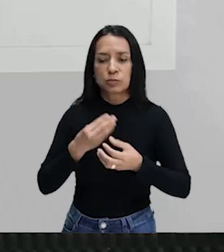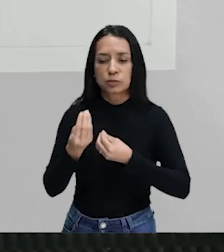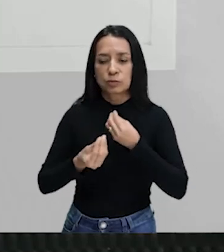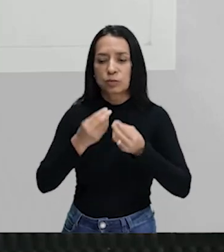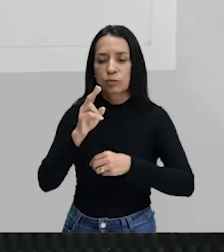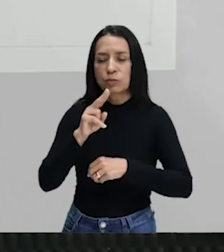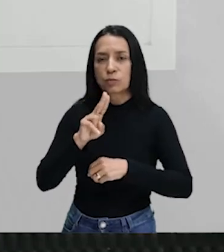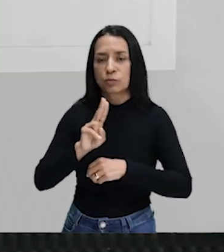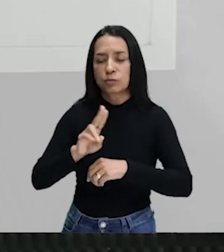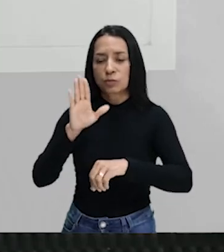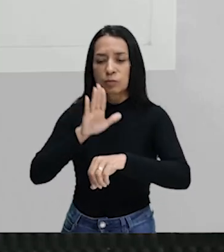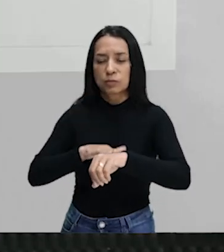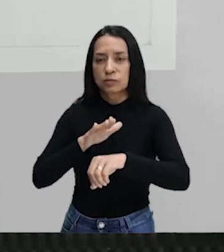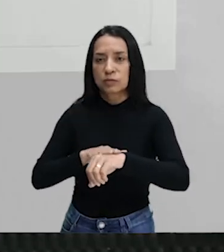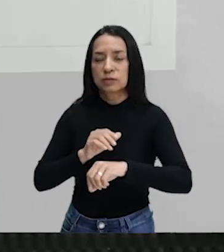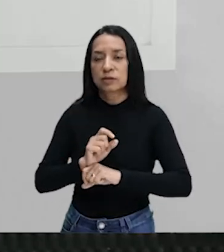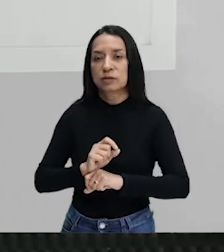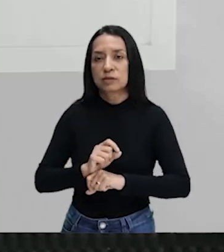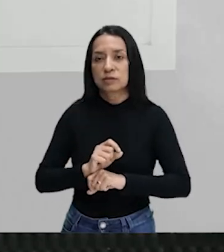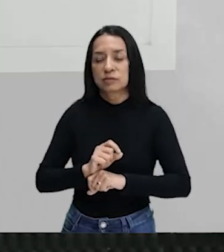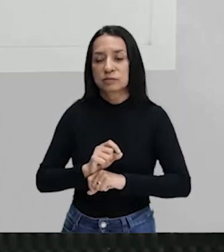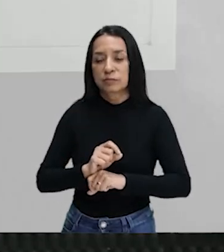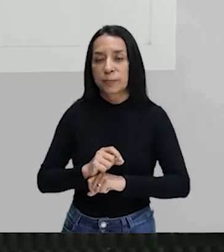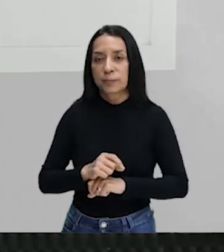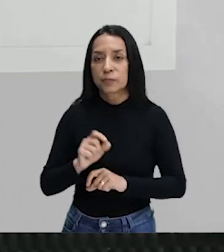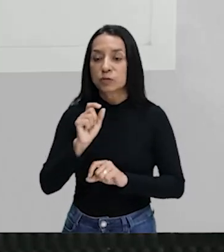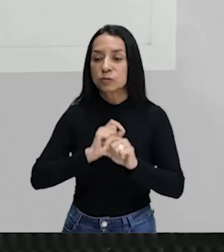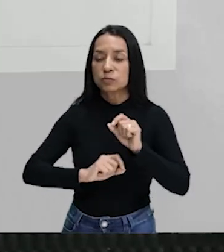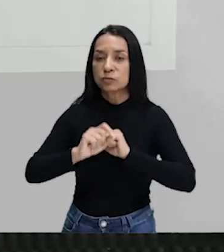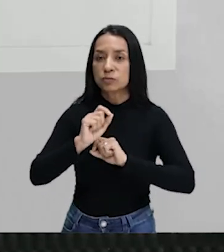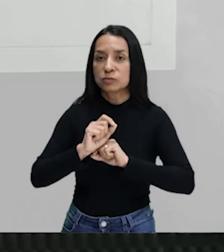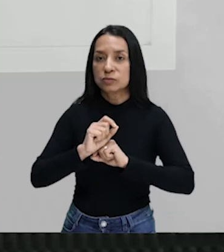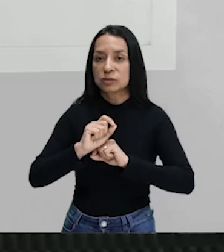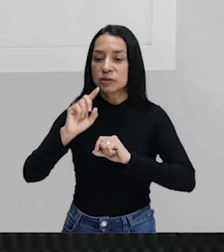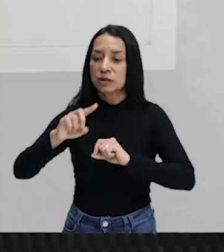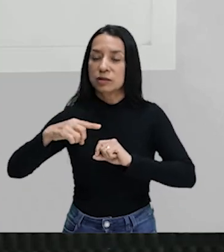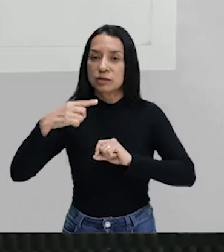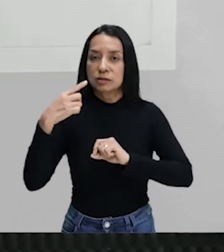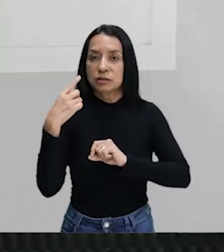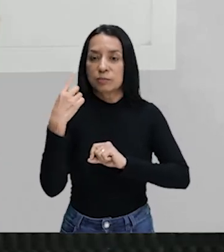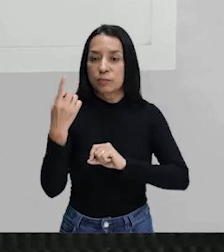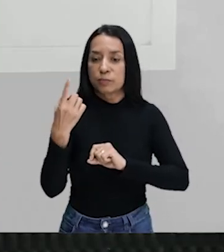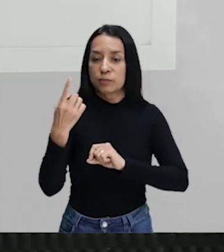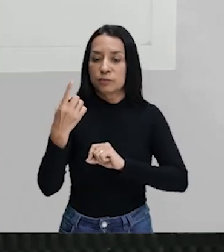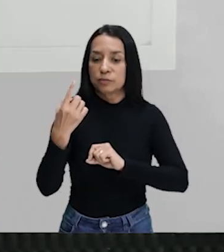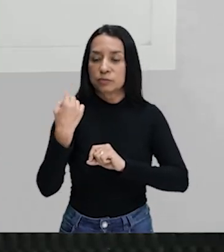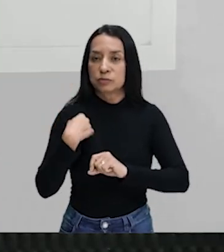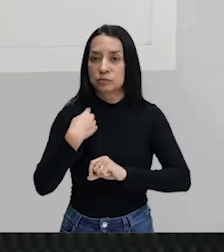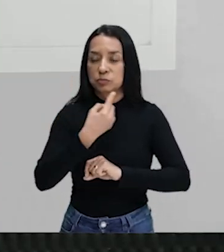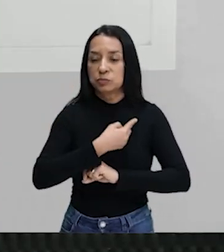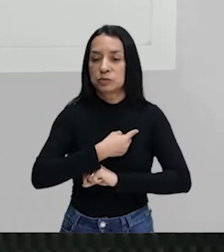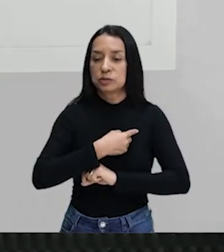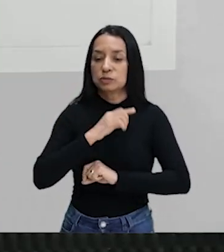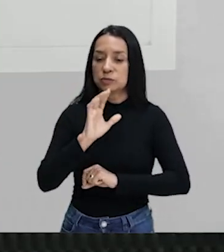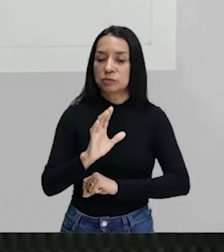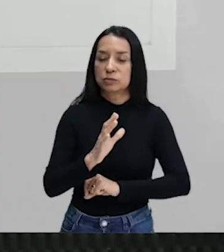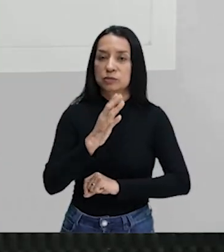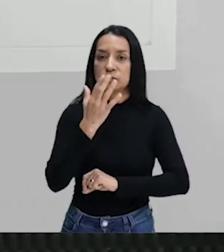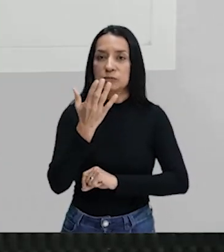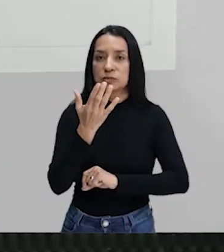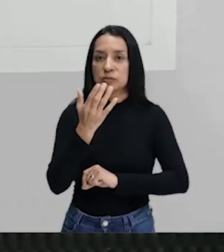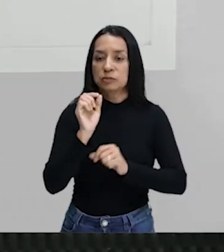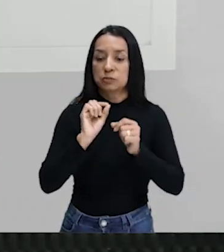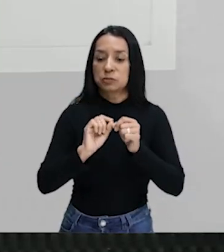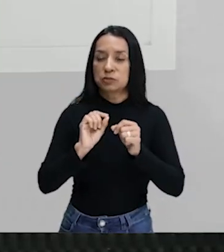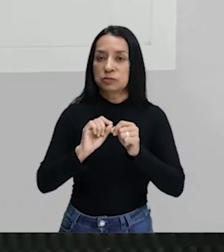está anunciando, ele vem ali naquilo que está depois da nossa tomada de decisão e não